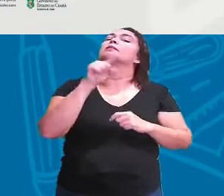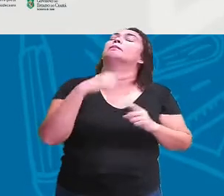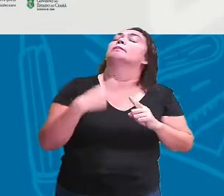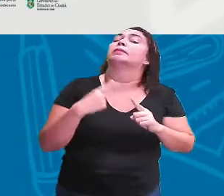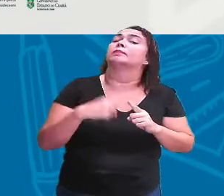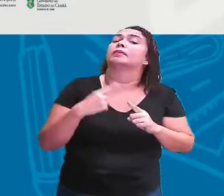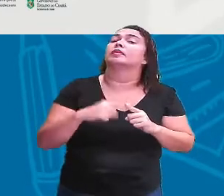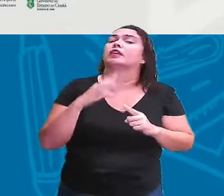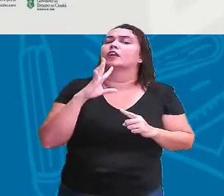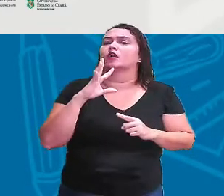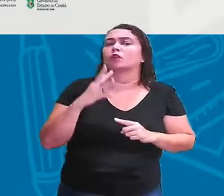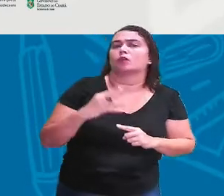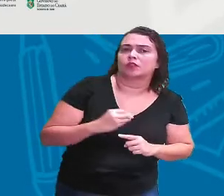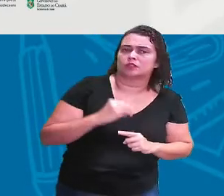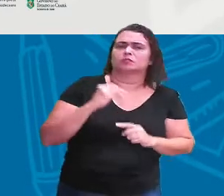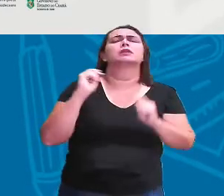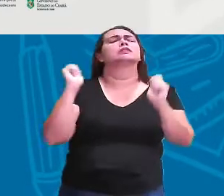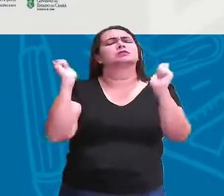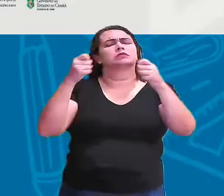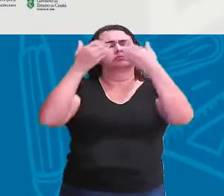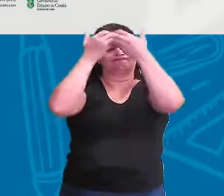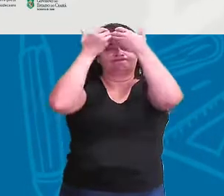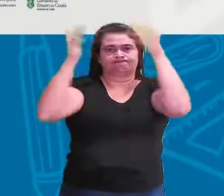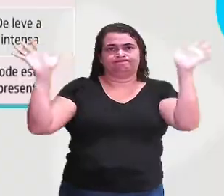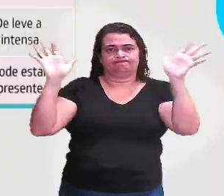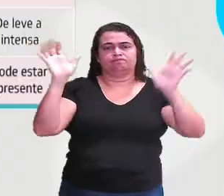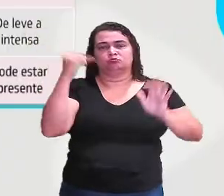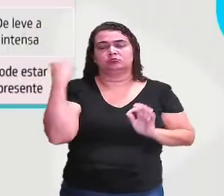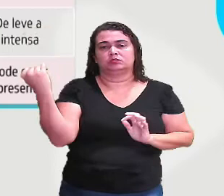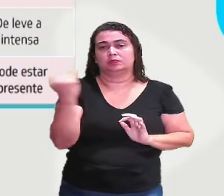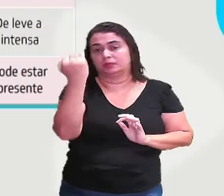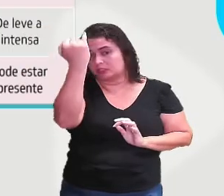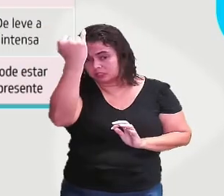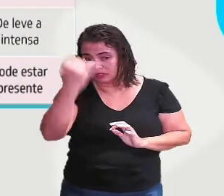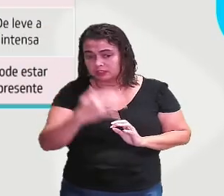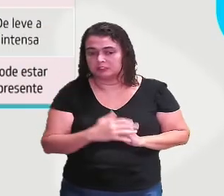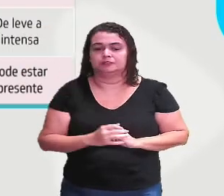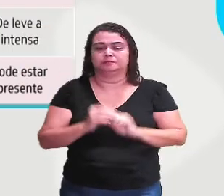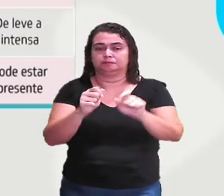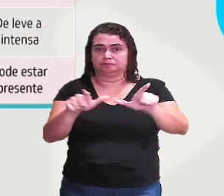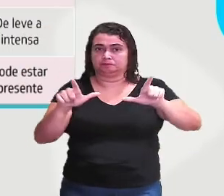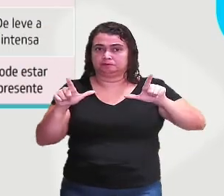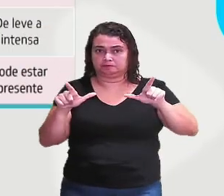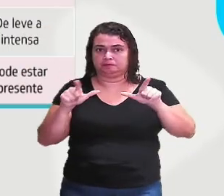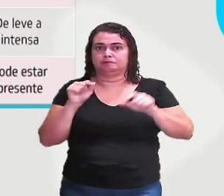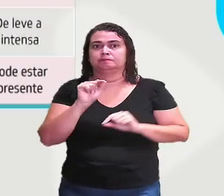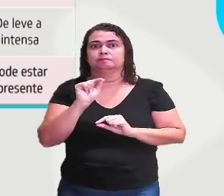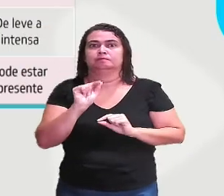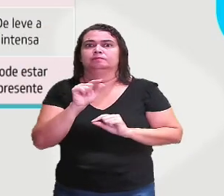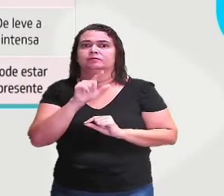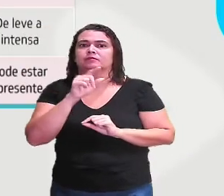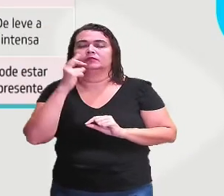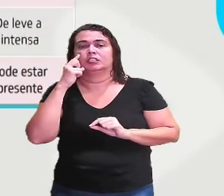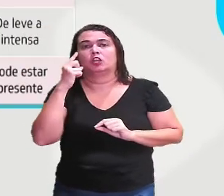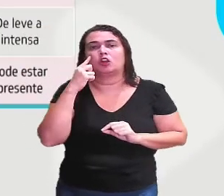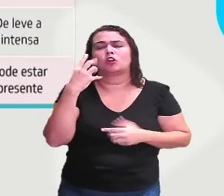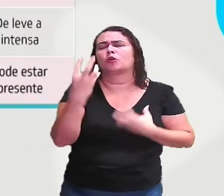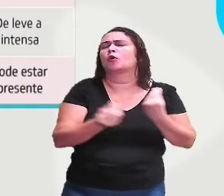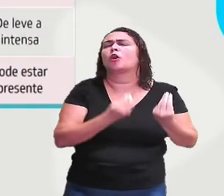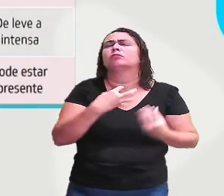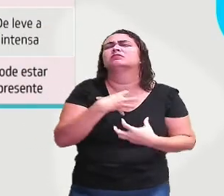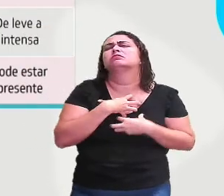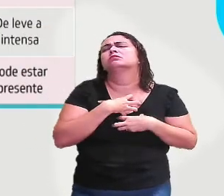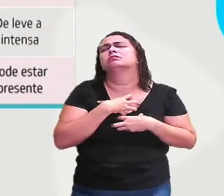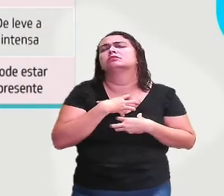como disse Francis Bacon. E aí, abre novamente essa imagem aí, por favor, produção, porque é importante a gente entender quais são os sintomas que